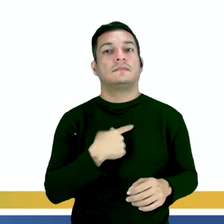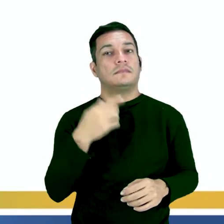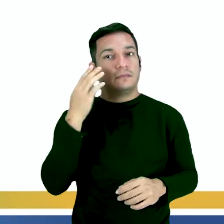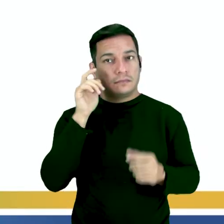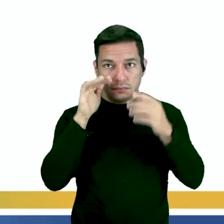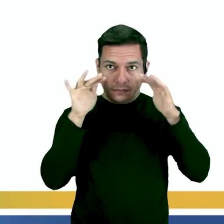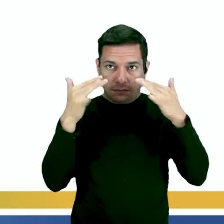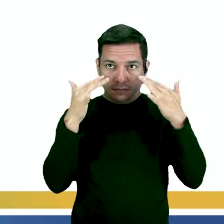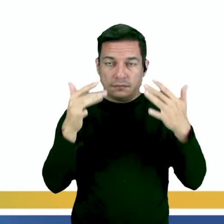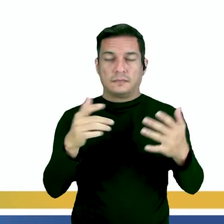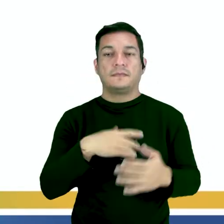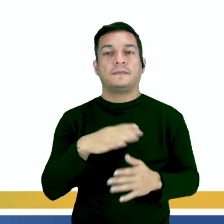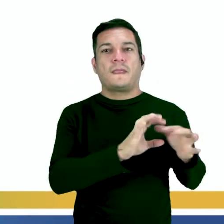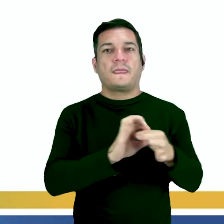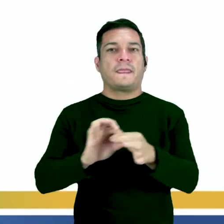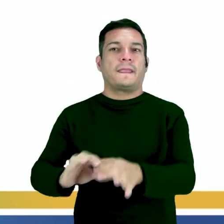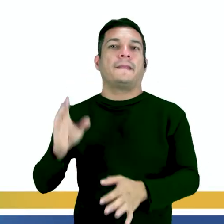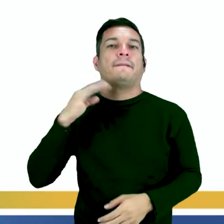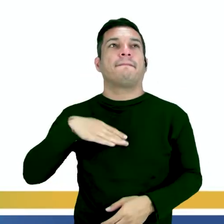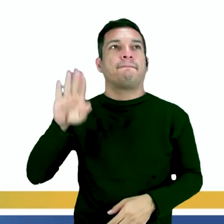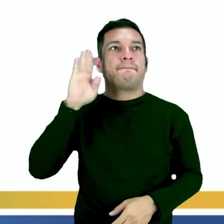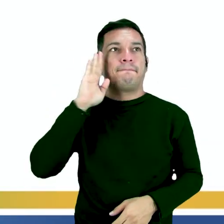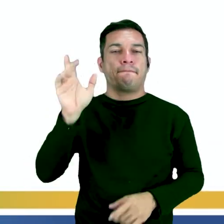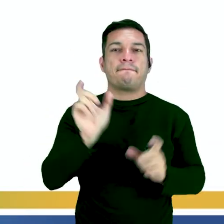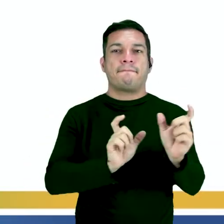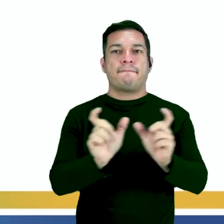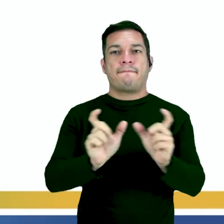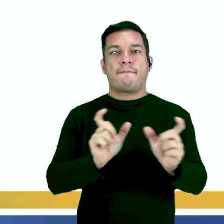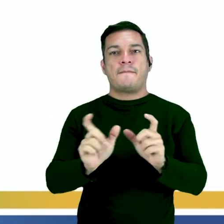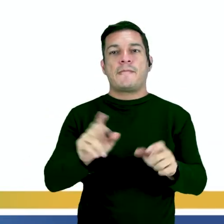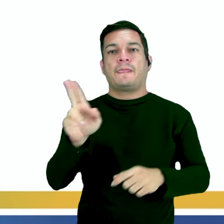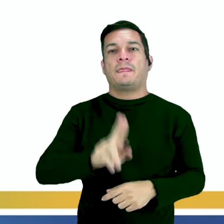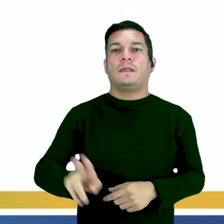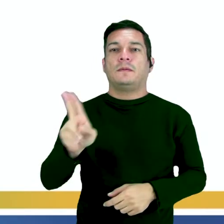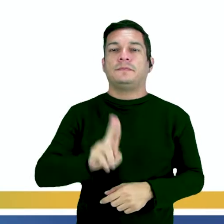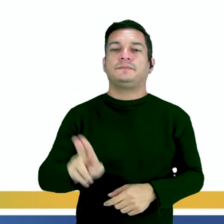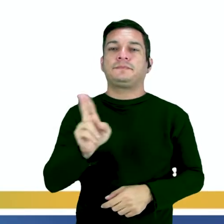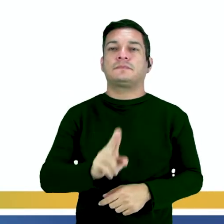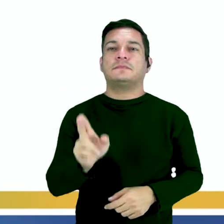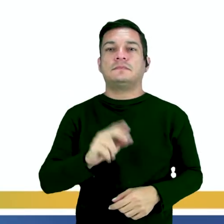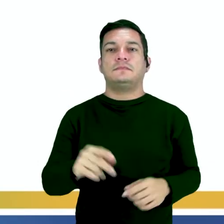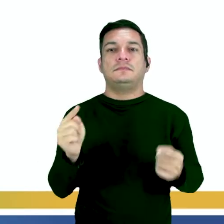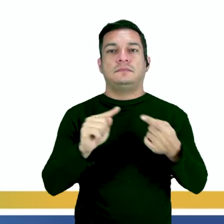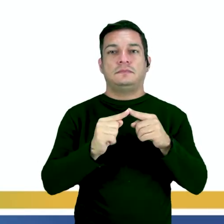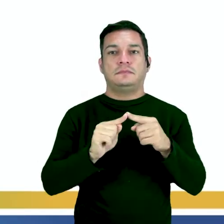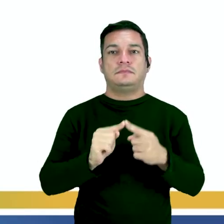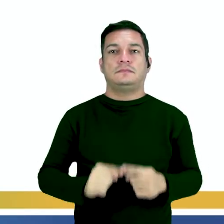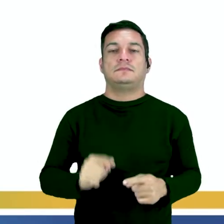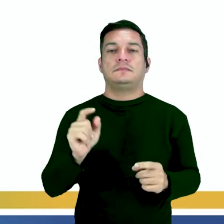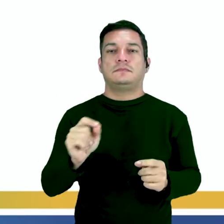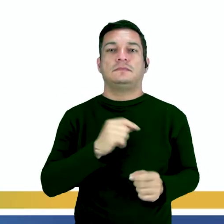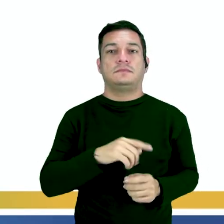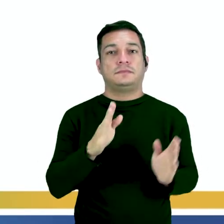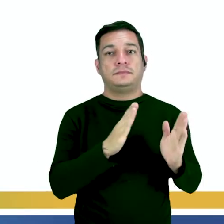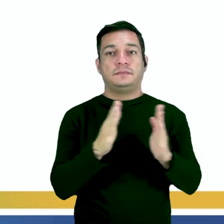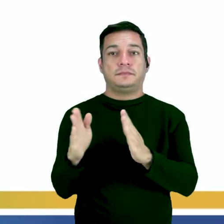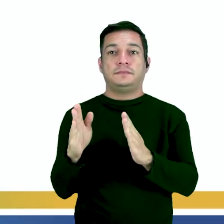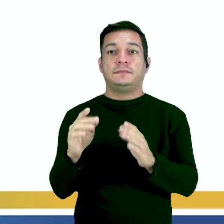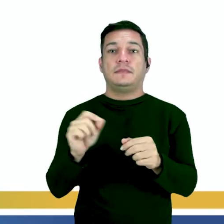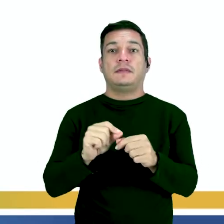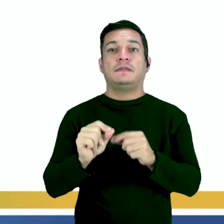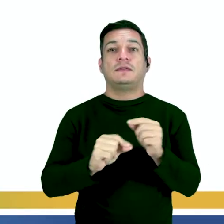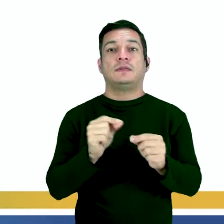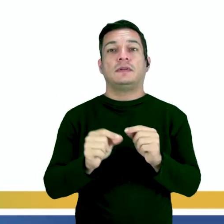atenção ficar direcionada a essas palavras que foram usadas para conectar os nossos períodos, para fazer